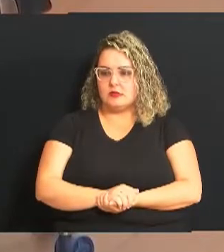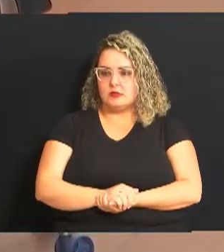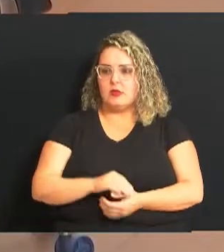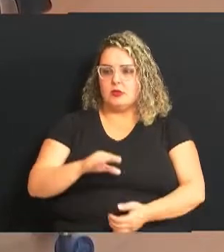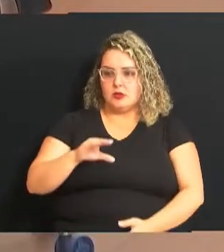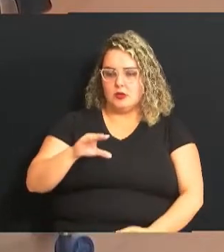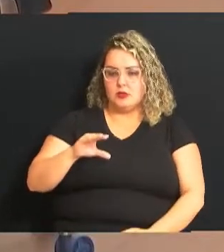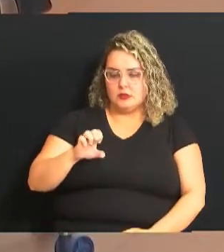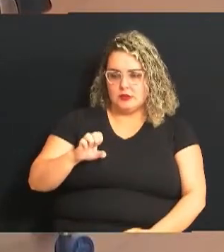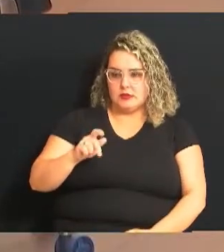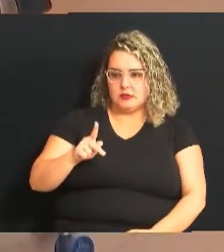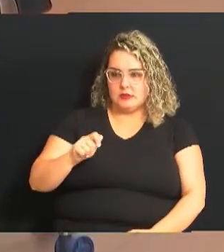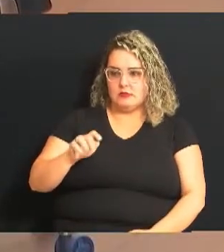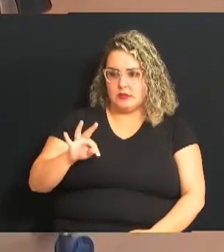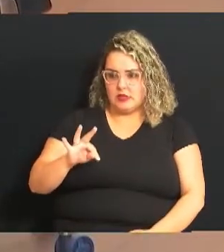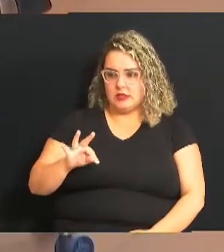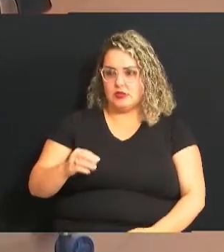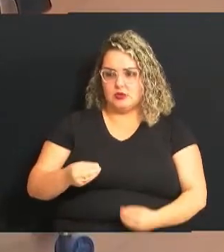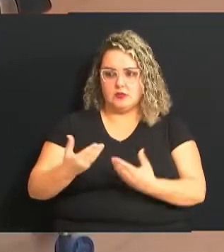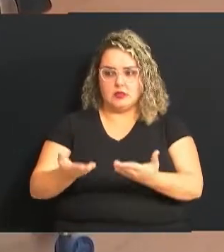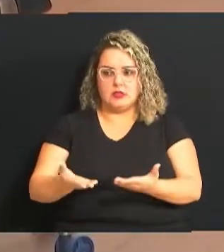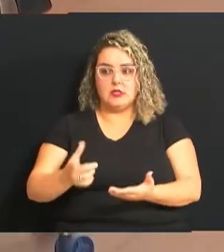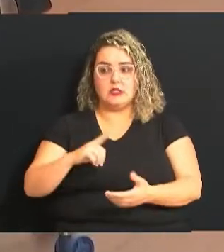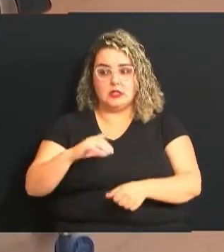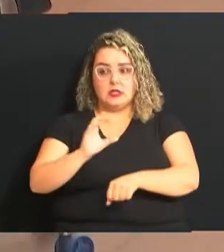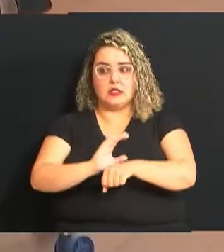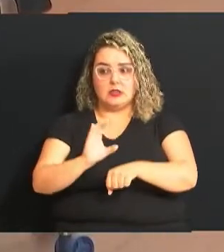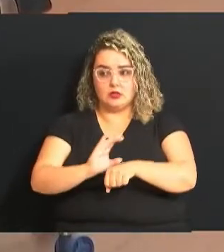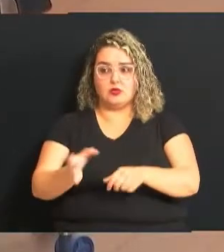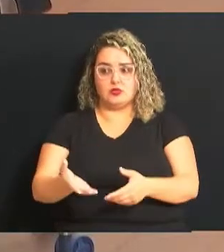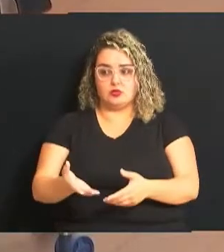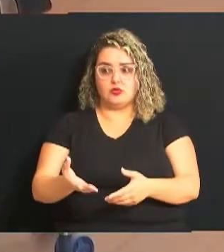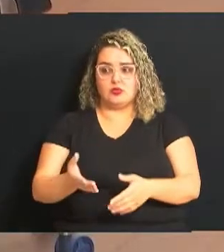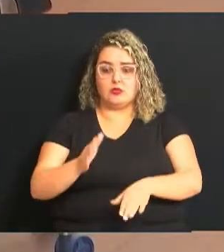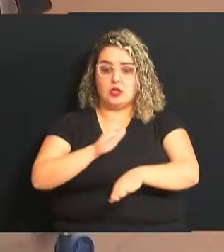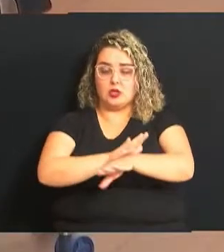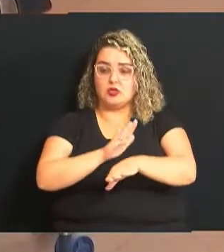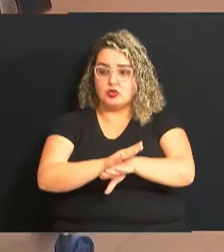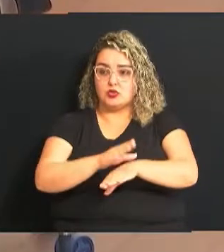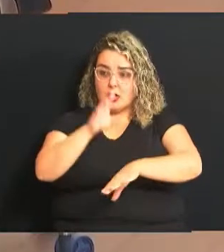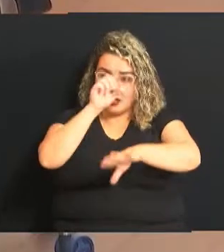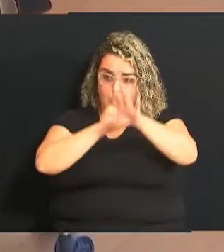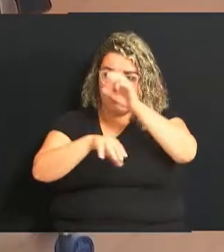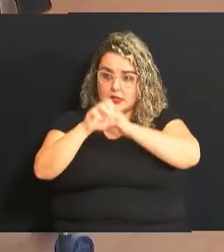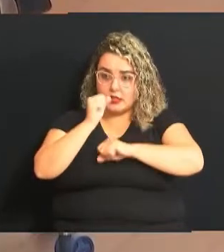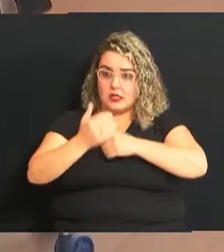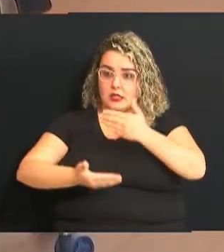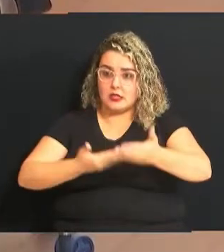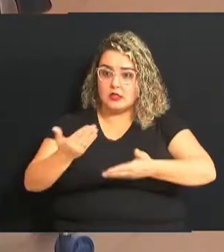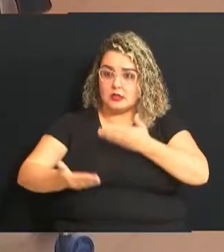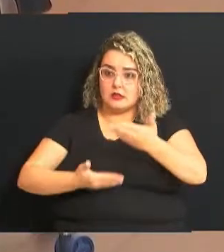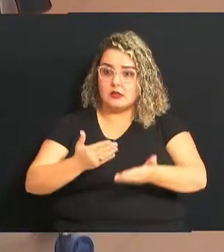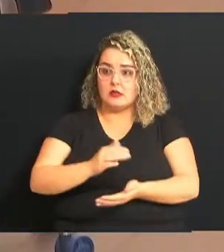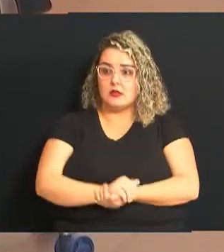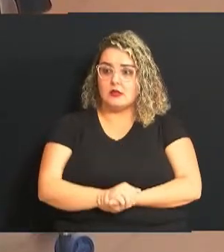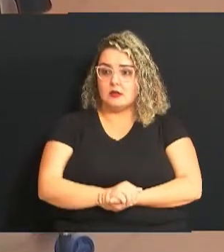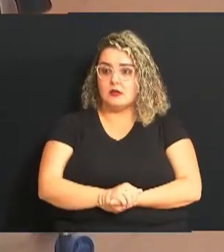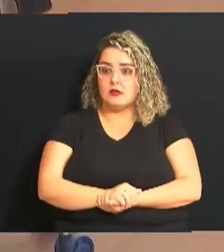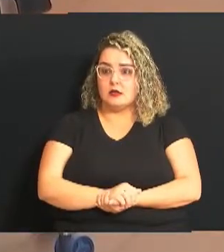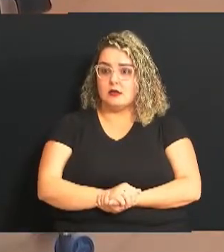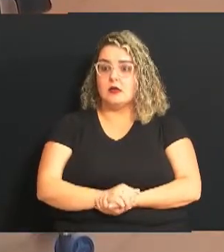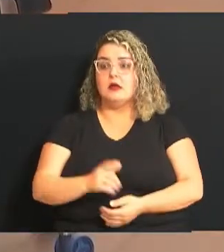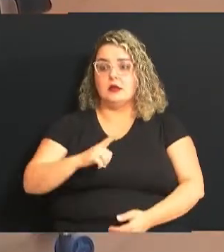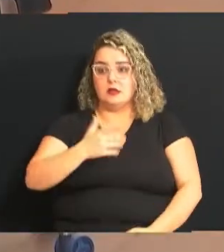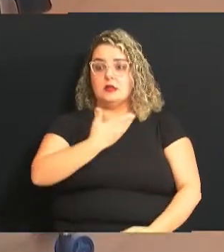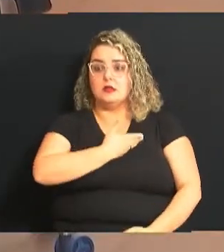oferece. Tem curso também para ajudar aquele familiar a aprender a lidar melhor com esses cuidados. Inclusive, teve uma amiga